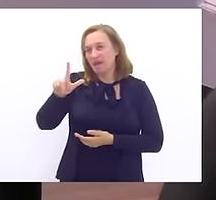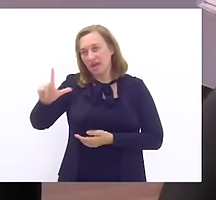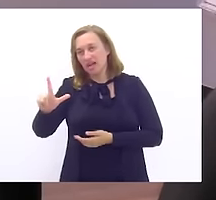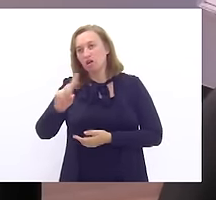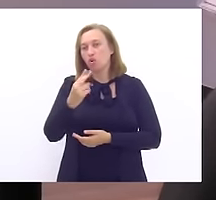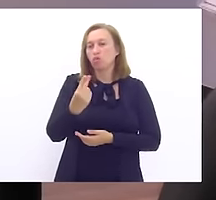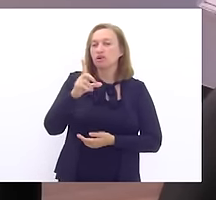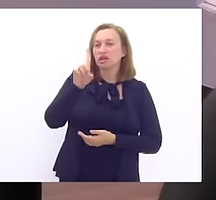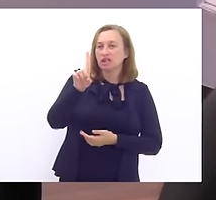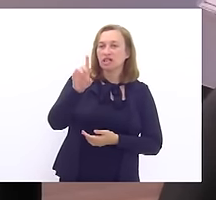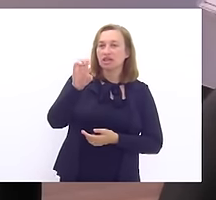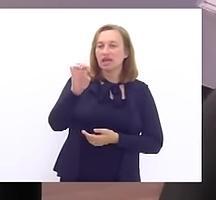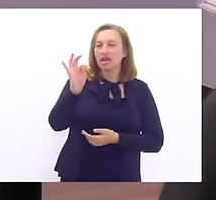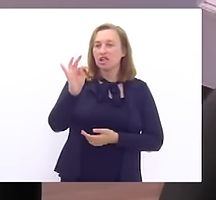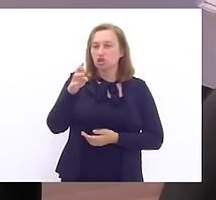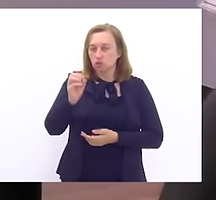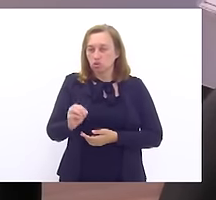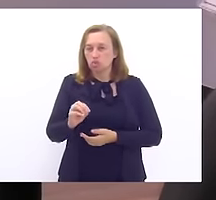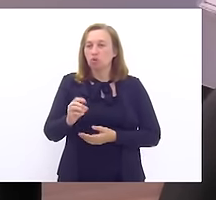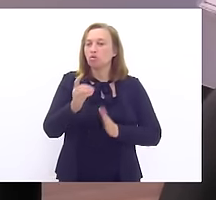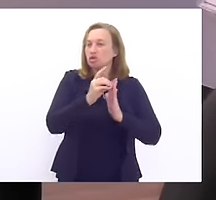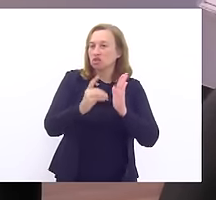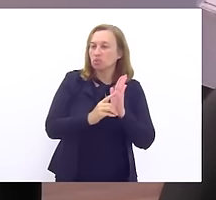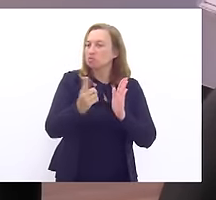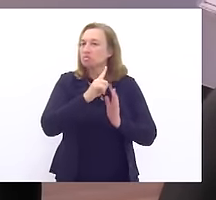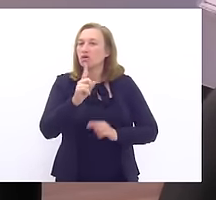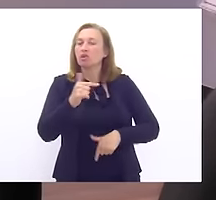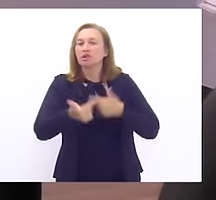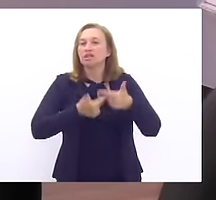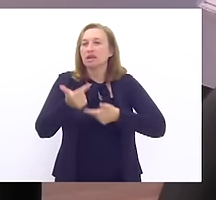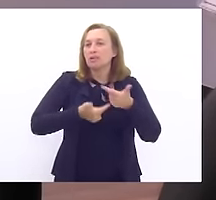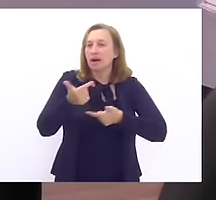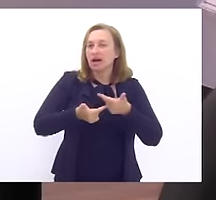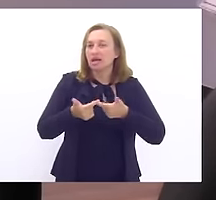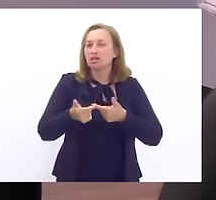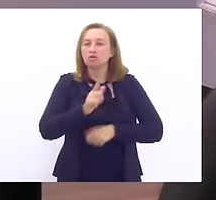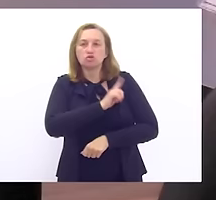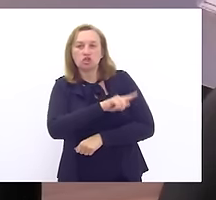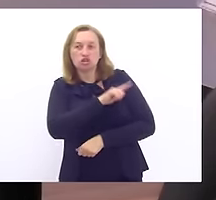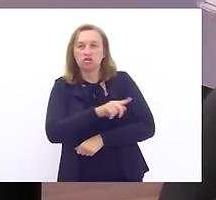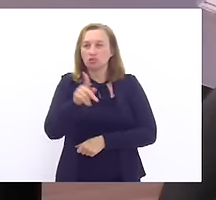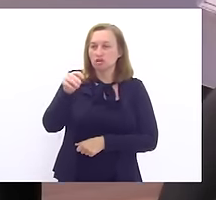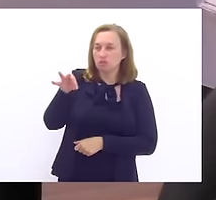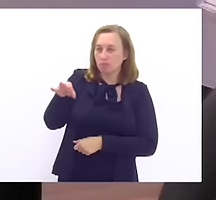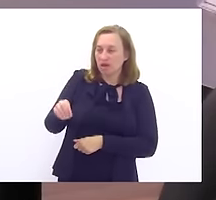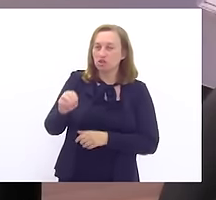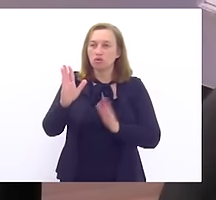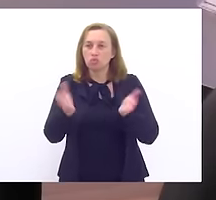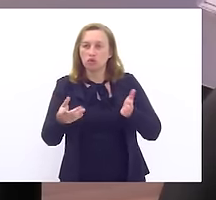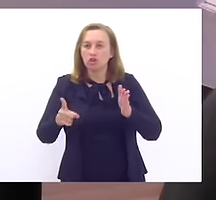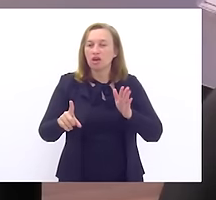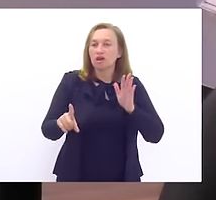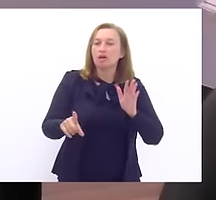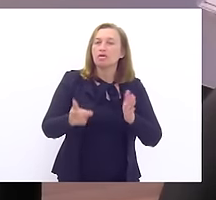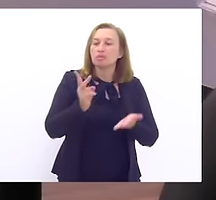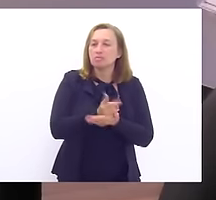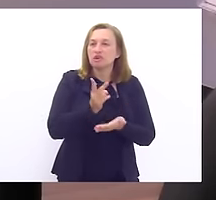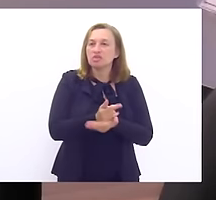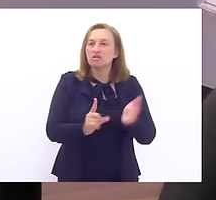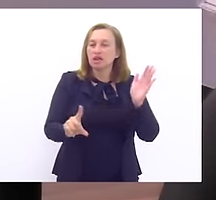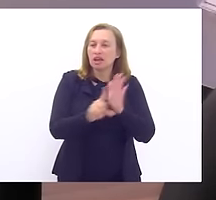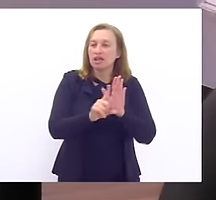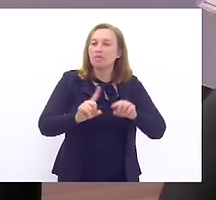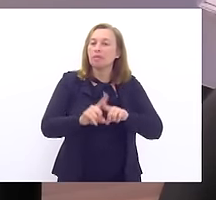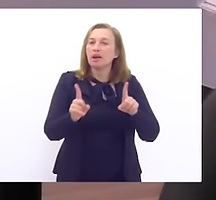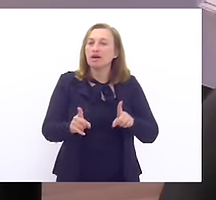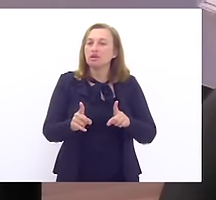eu falei é o que o Detran não trabalha com gestão de parte hoje apesar de a lei facultar uma escolha do presente que não trabalhamos